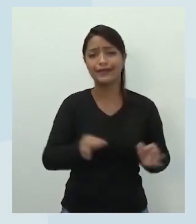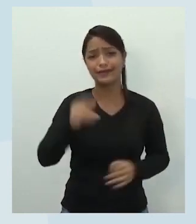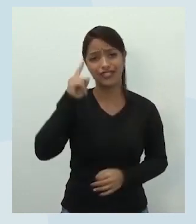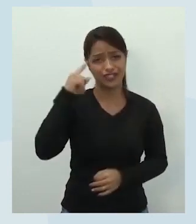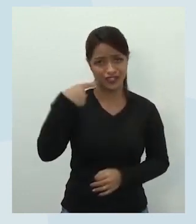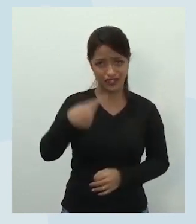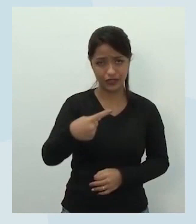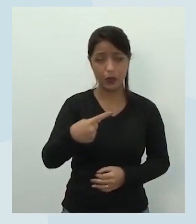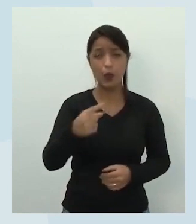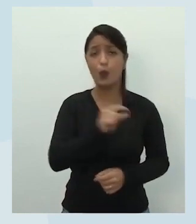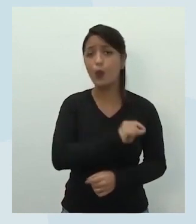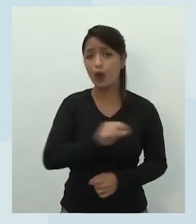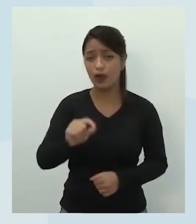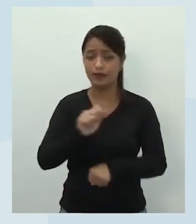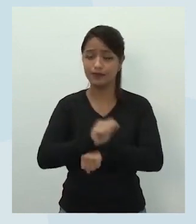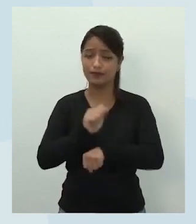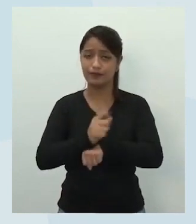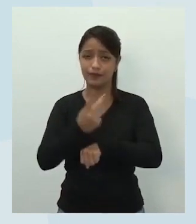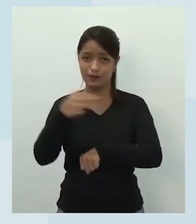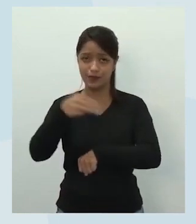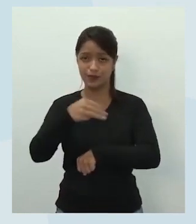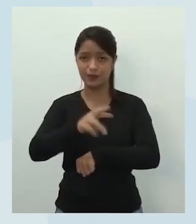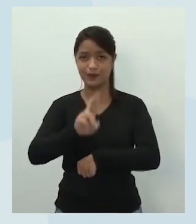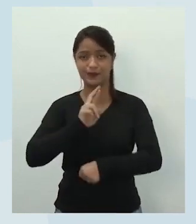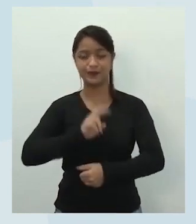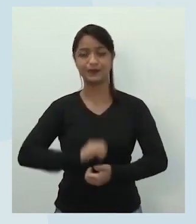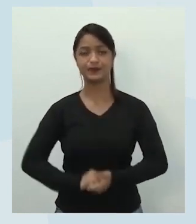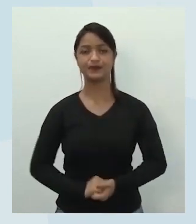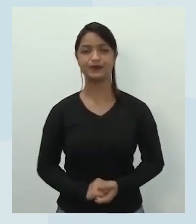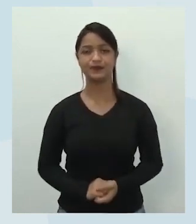isso vocês vão ter 2 minutos.